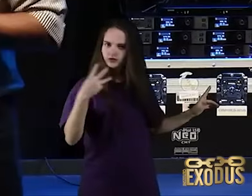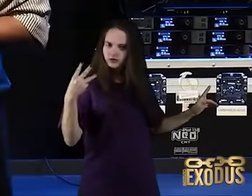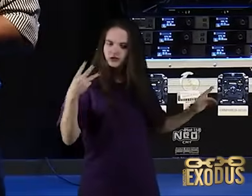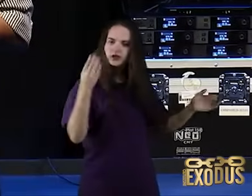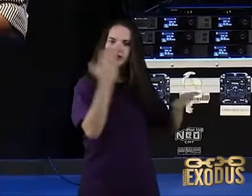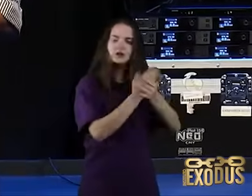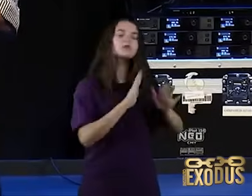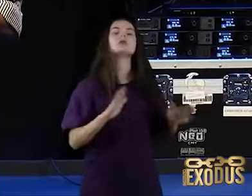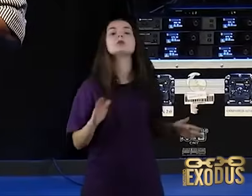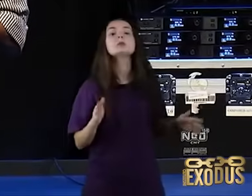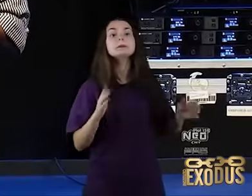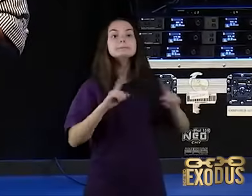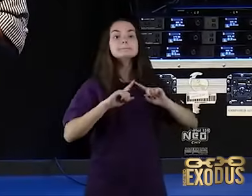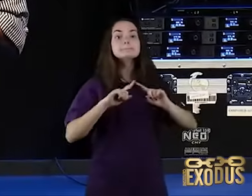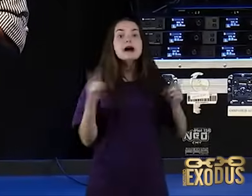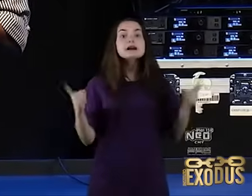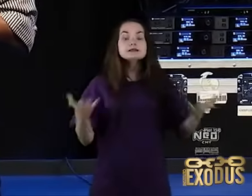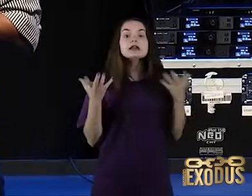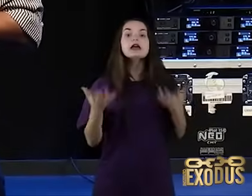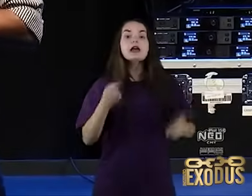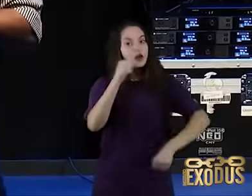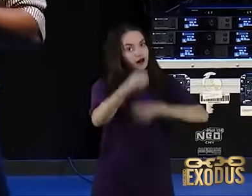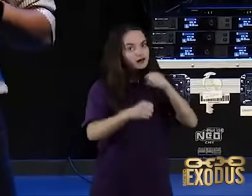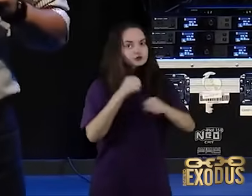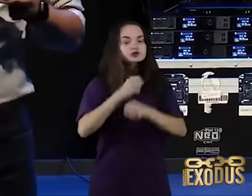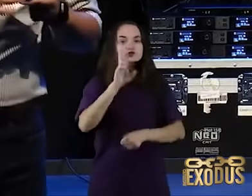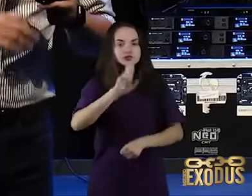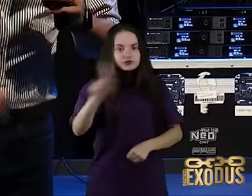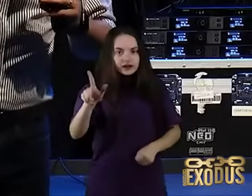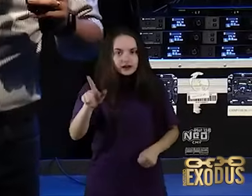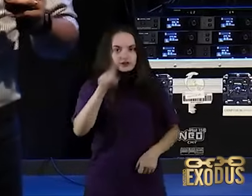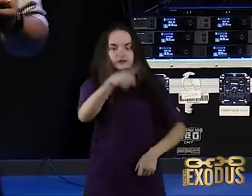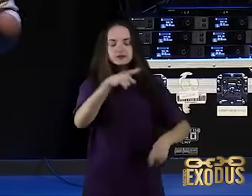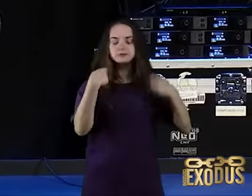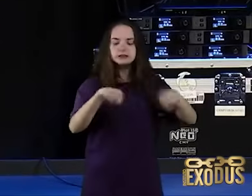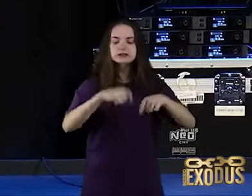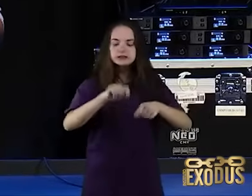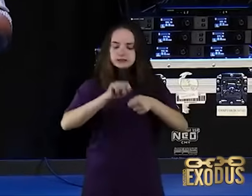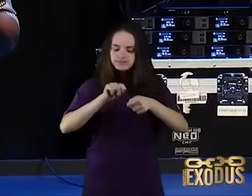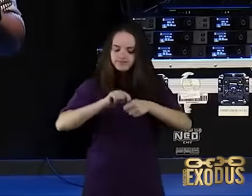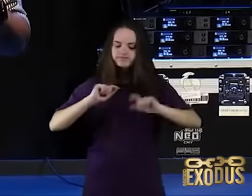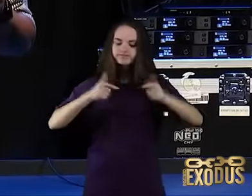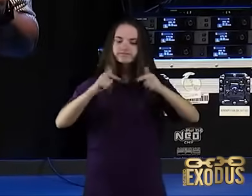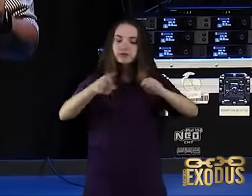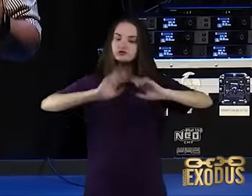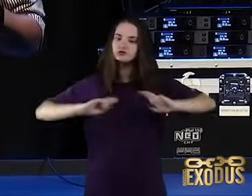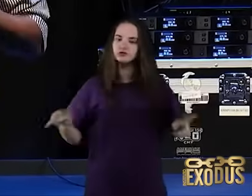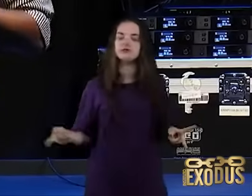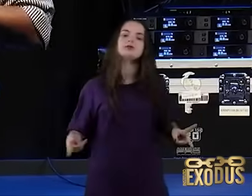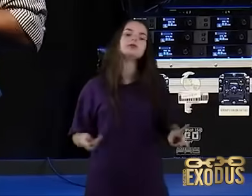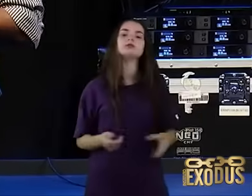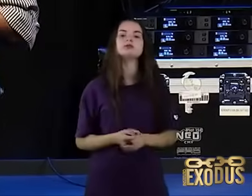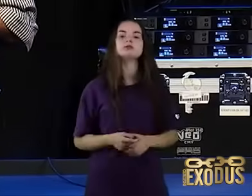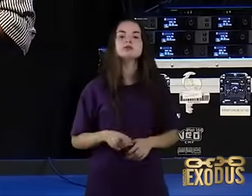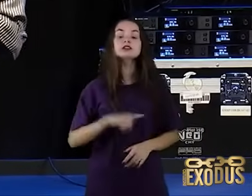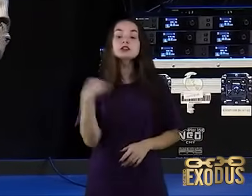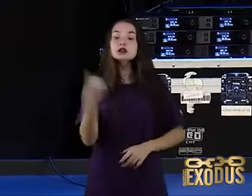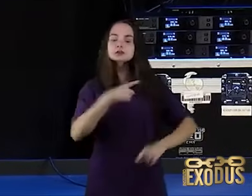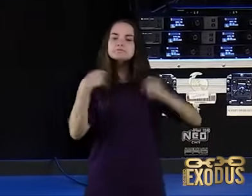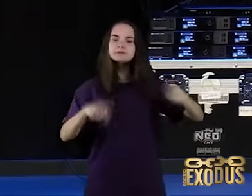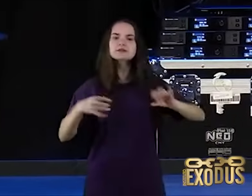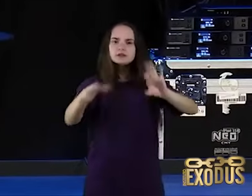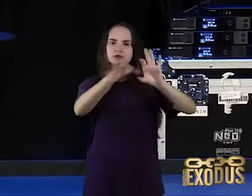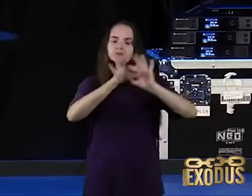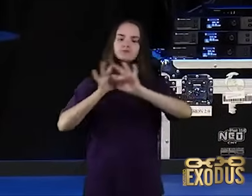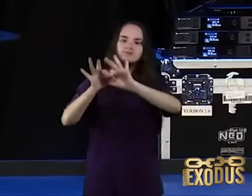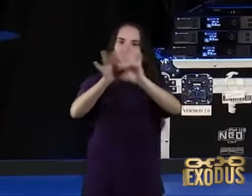ter uma colheita diferente você vai ter que fazer diferente e a gente precisa Sabe de quê algo chamado humildade eu falei